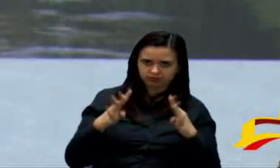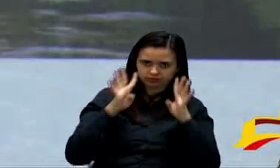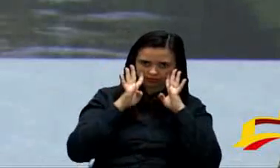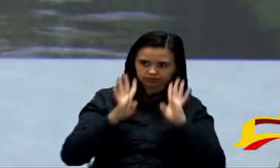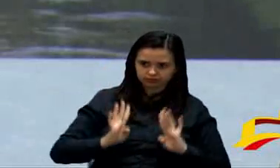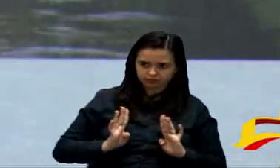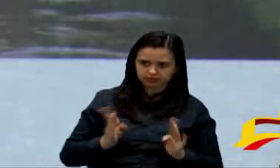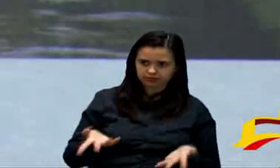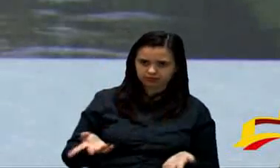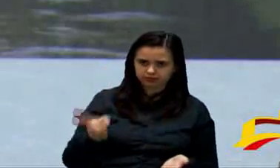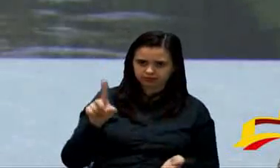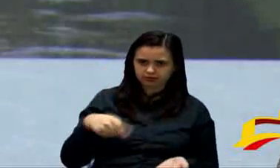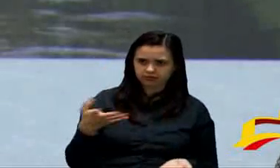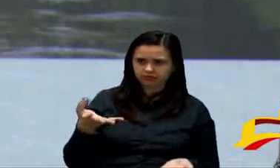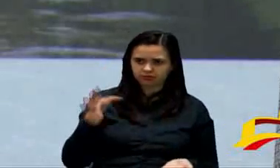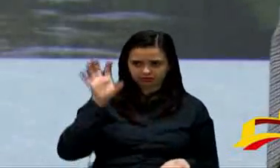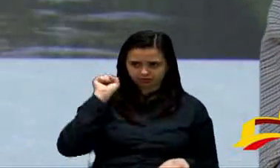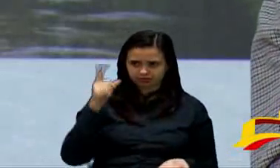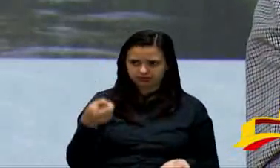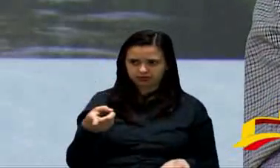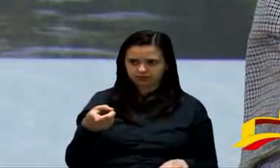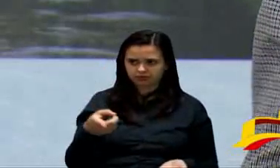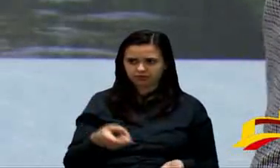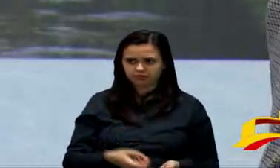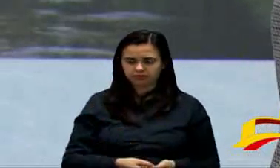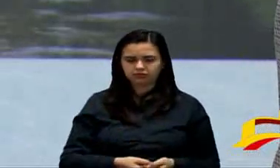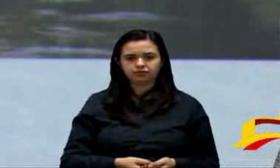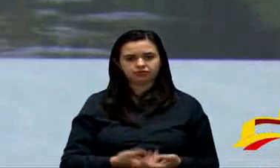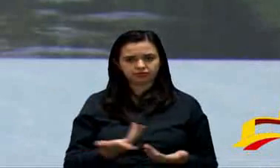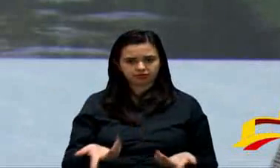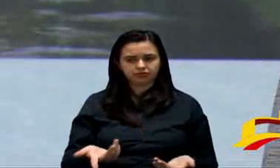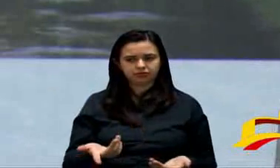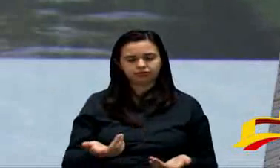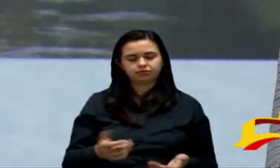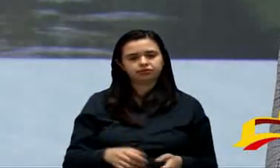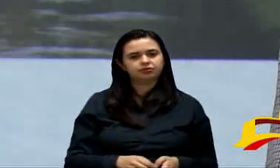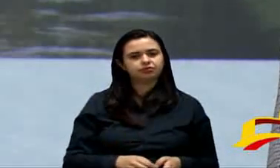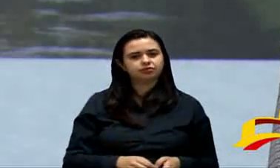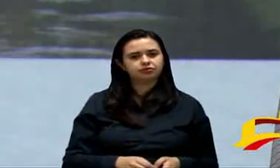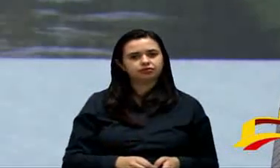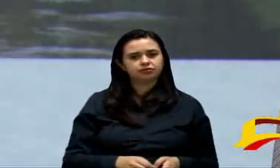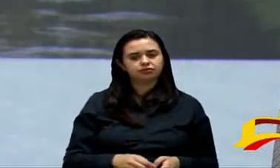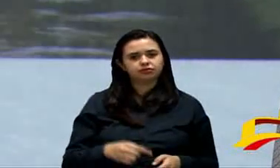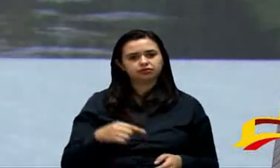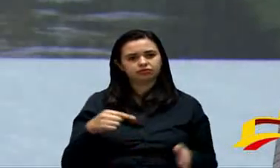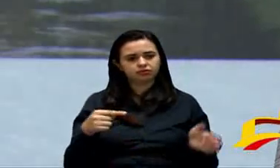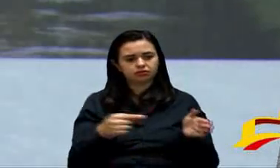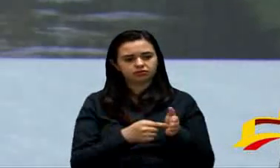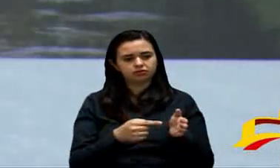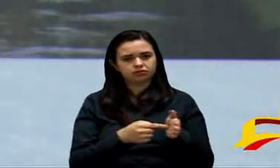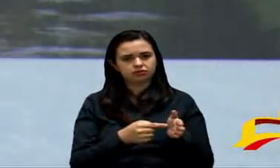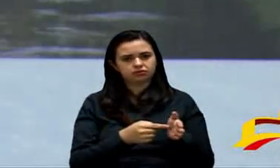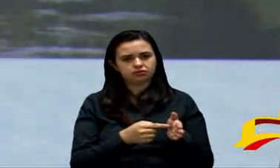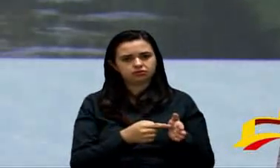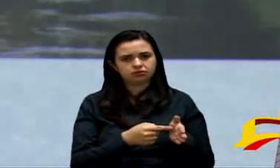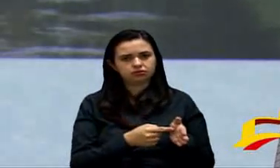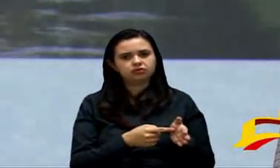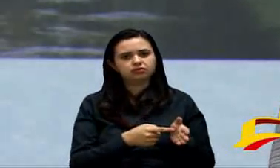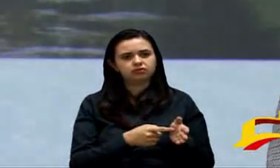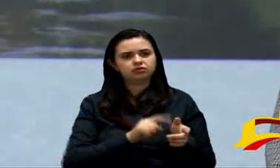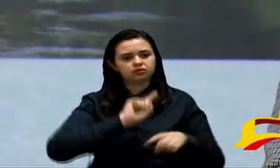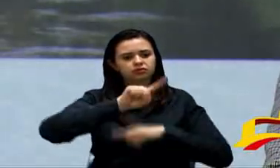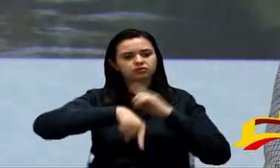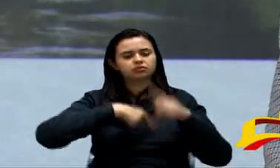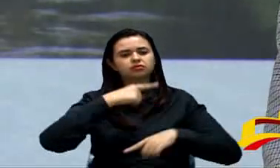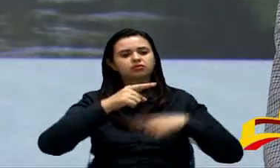Vereador Dilan, o senhor está ouvindo? O indiciamento aqui culminou com a prisão dos empresários que